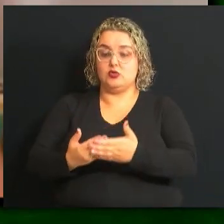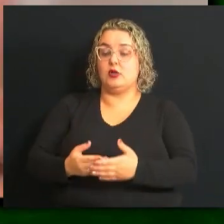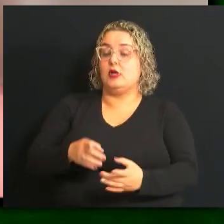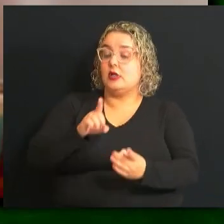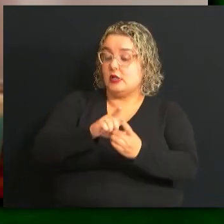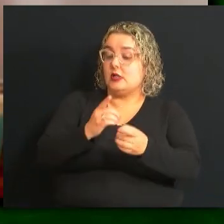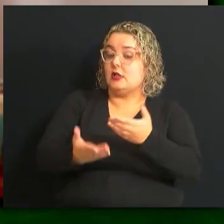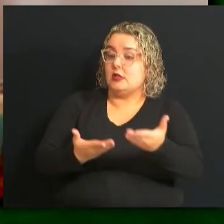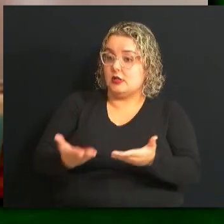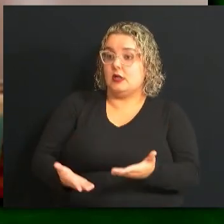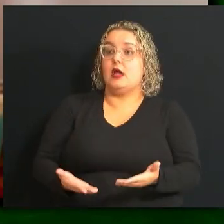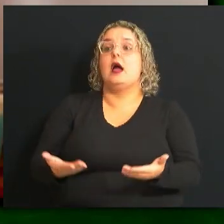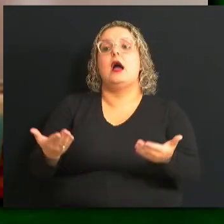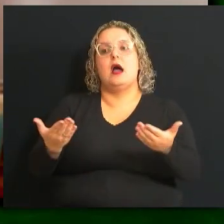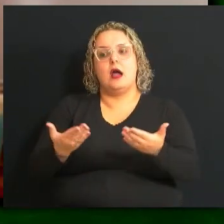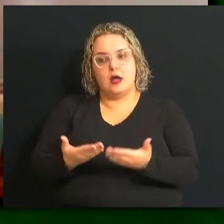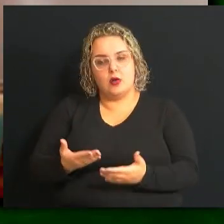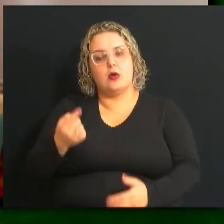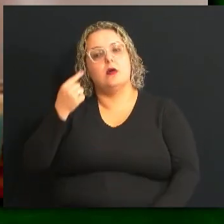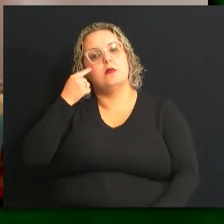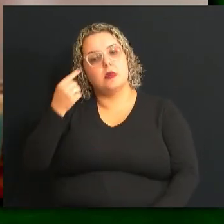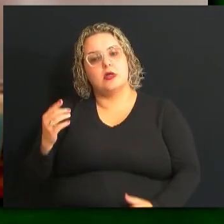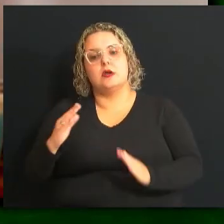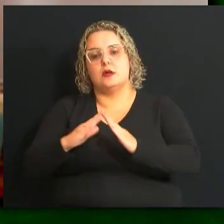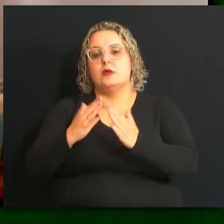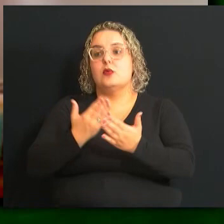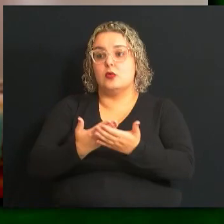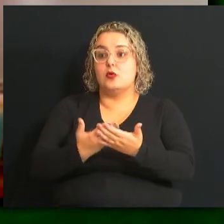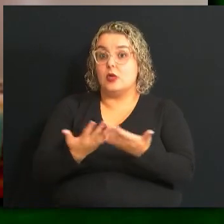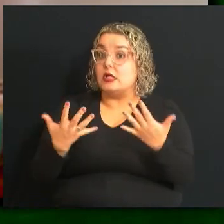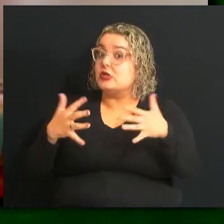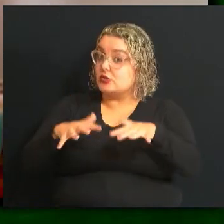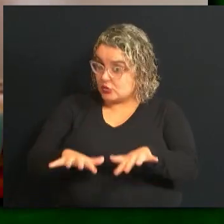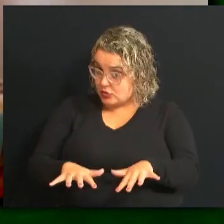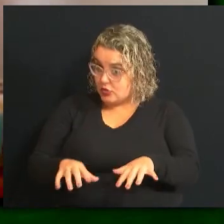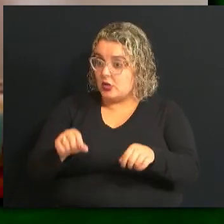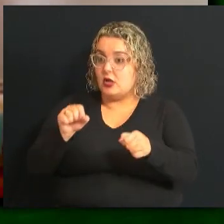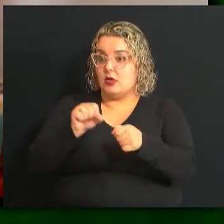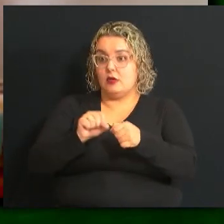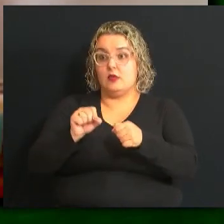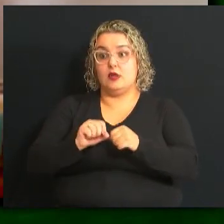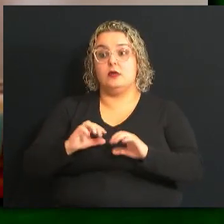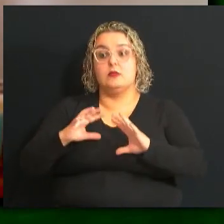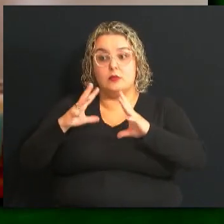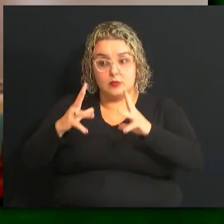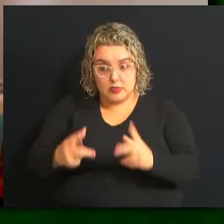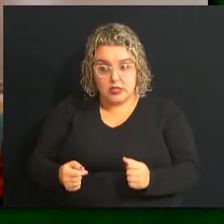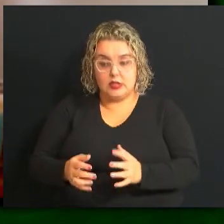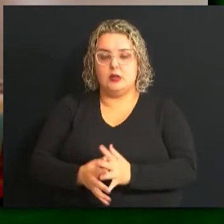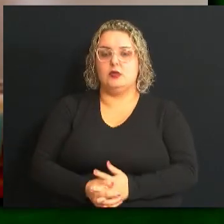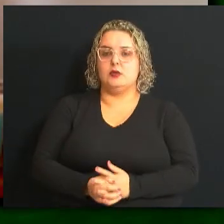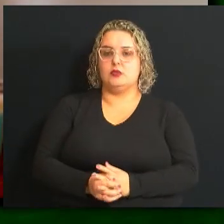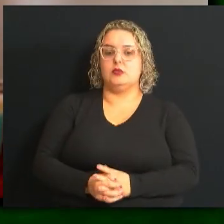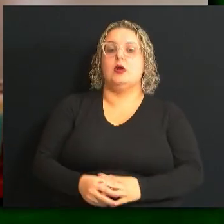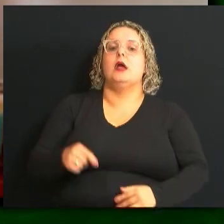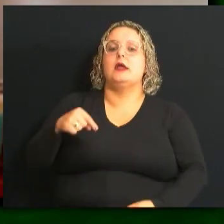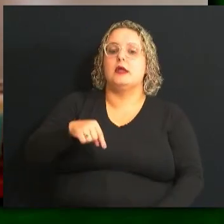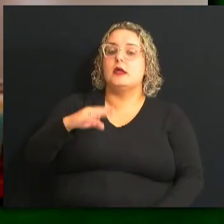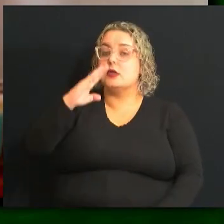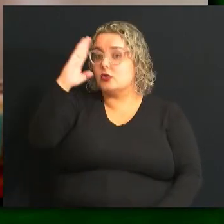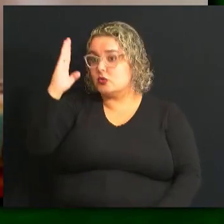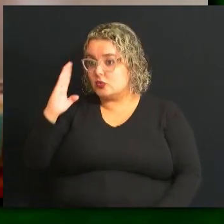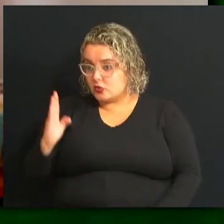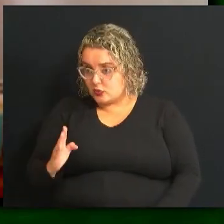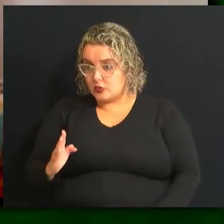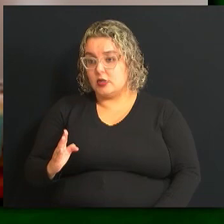pensar na escola como um espaço inclusivo, né, feito para todos. E aqui no Brasil, né, a